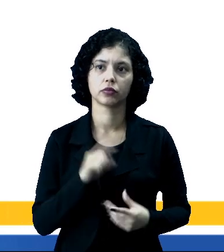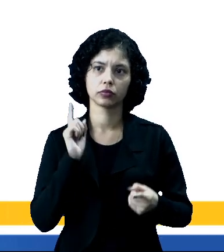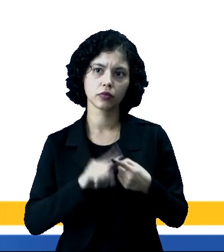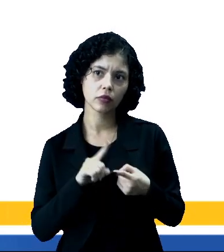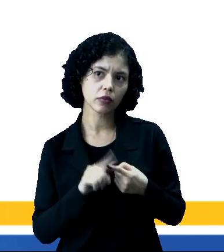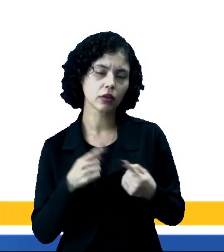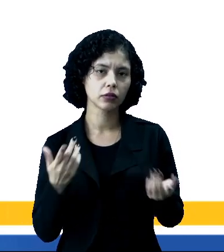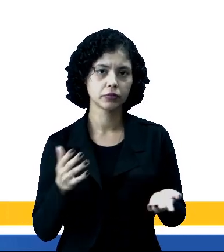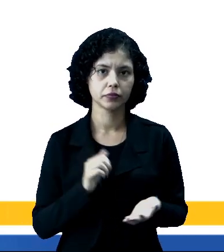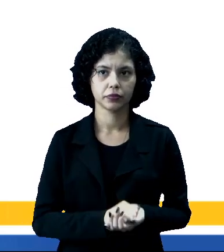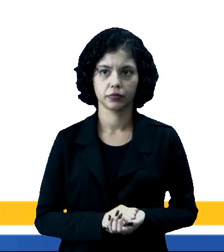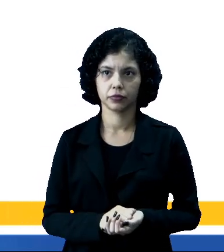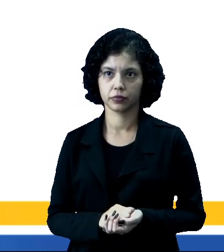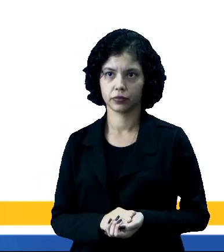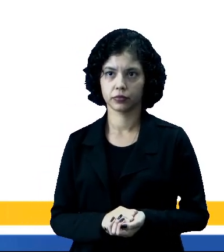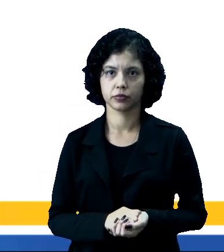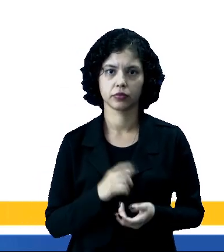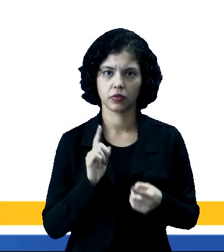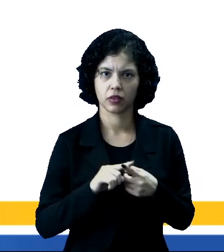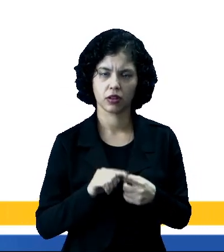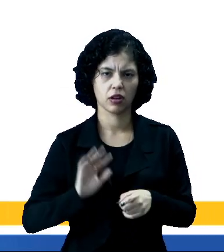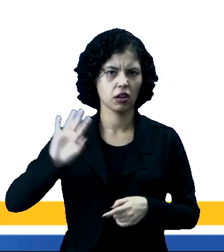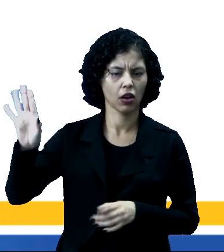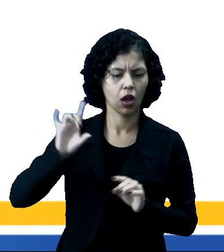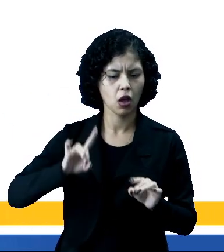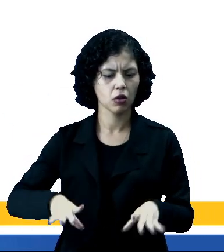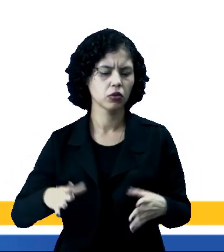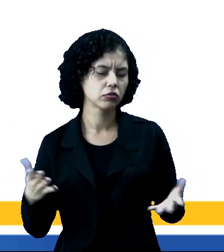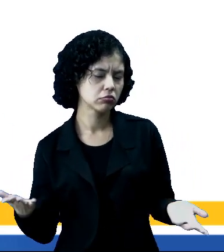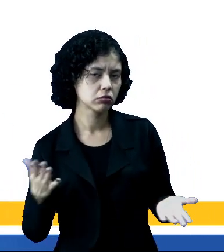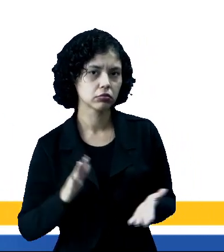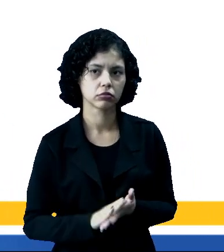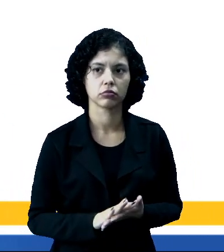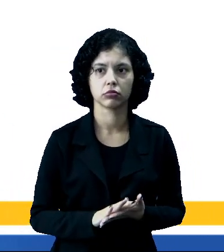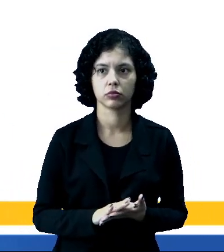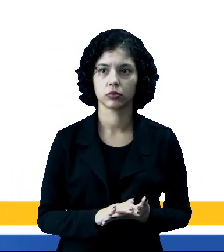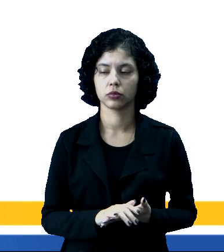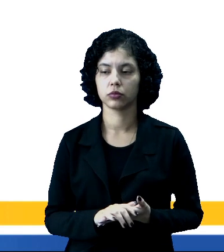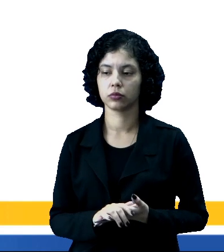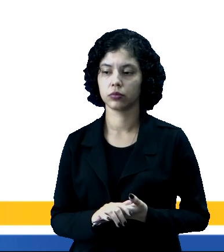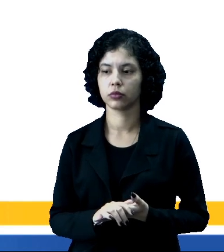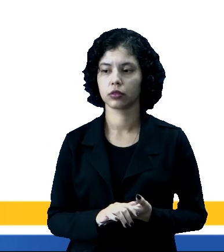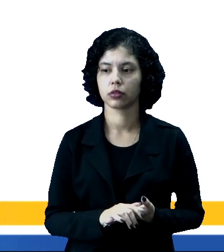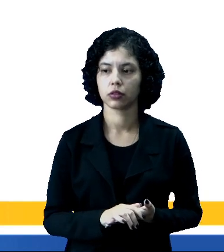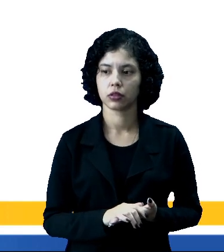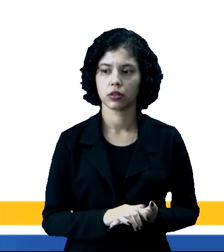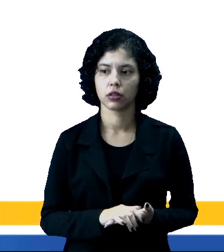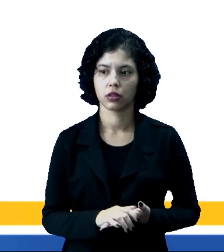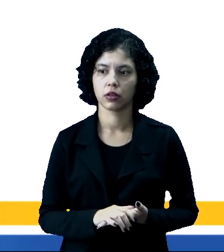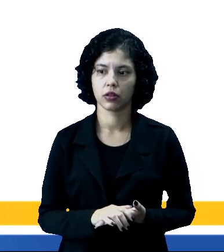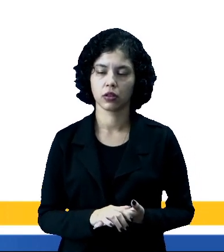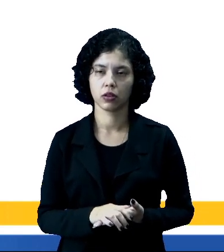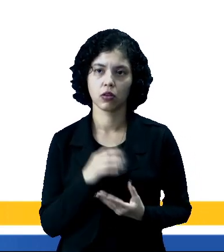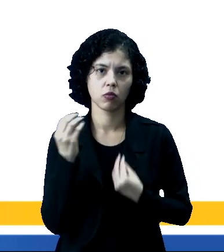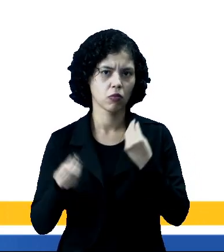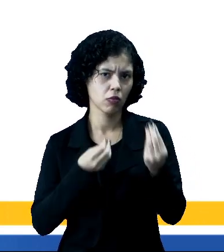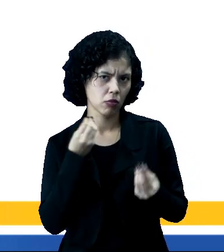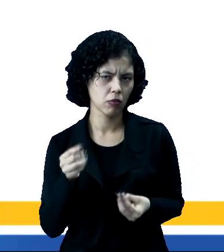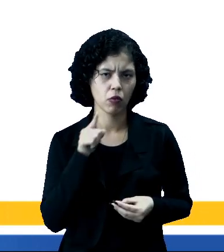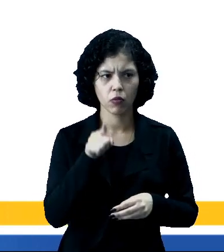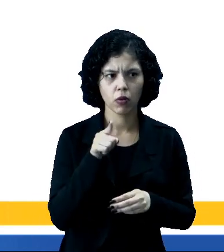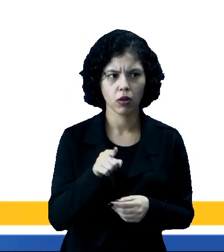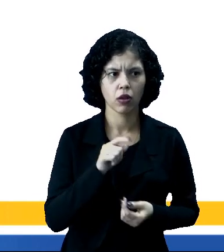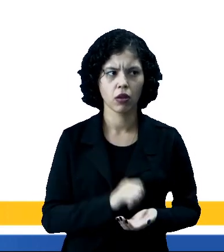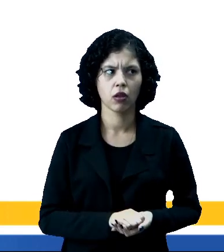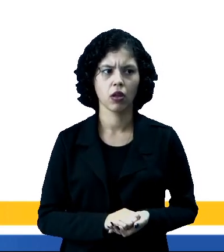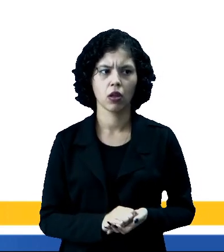que deixaste tu emprego anterior? Ou seja, por que deixou seu último emprego? Né? Como lo solucionaste? Ou seja, como